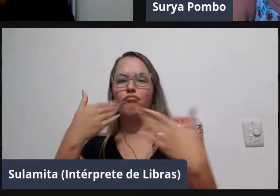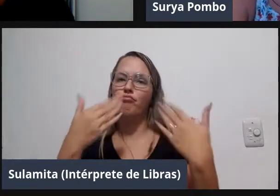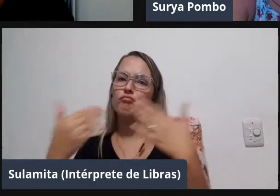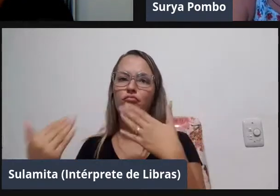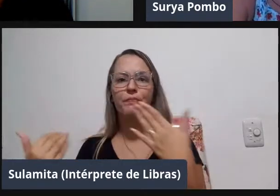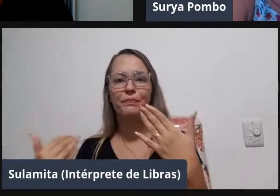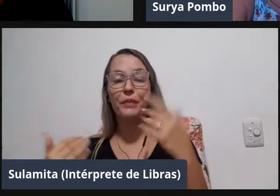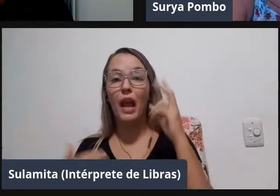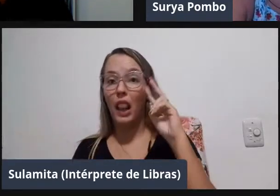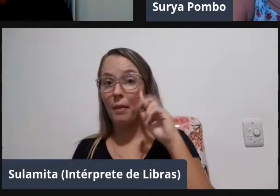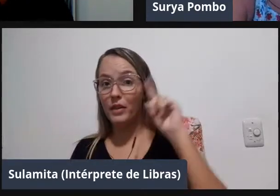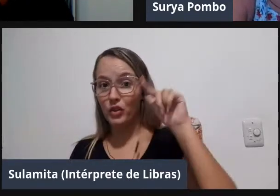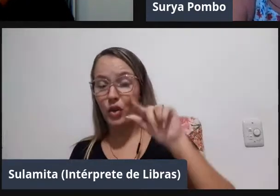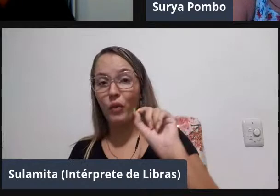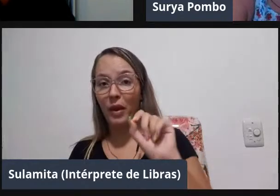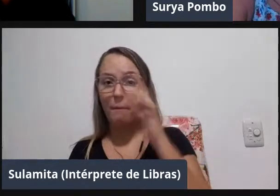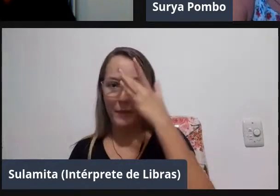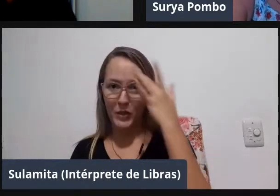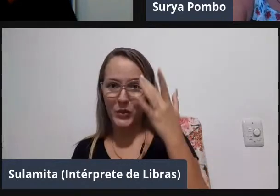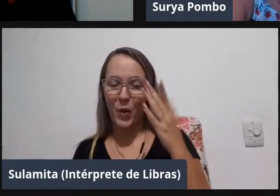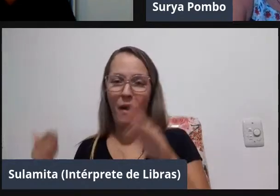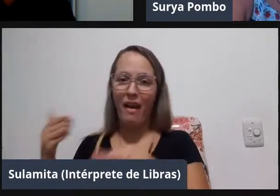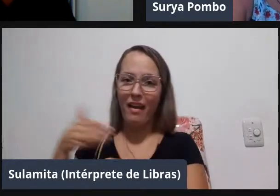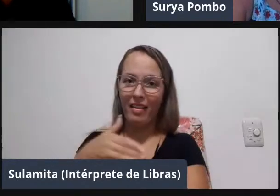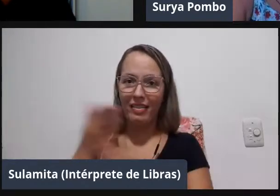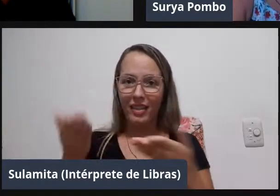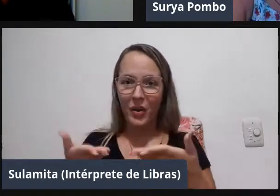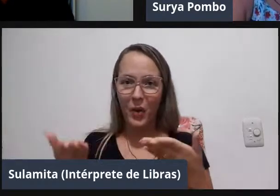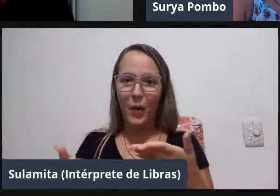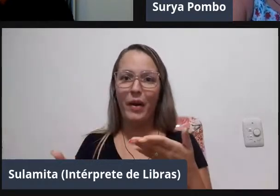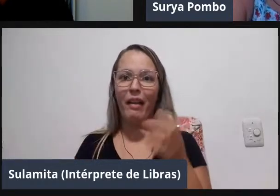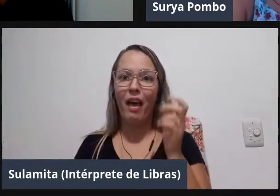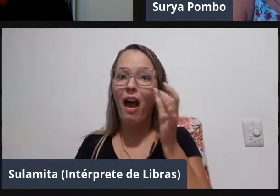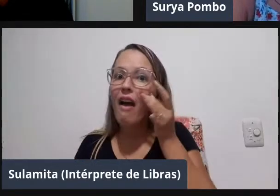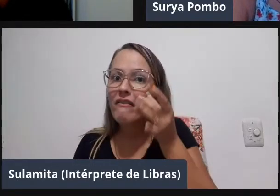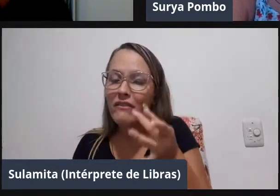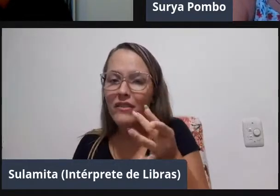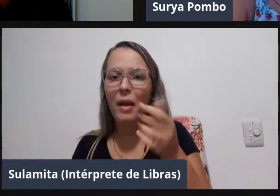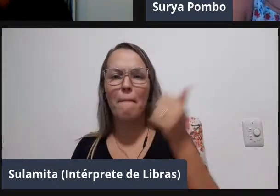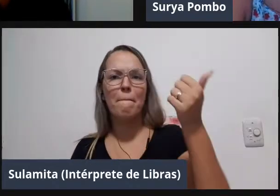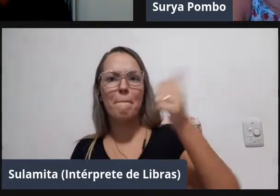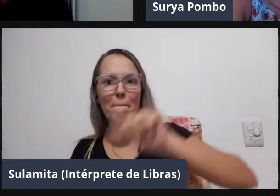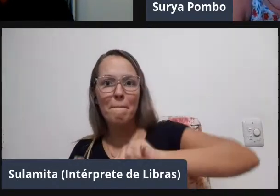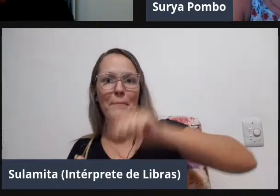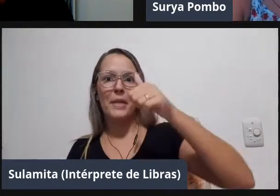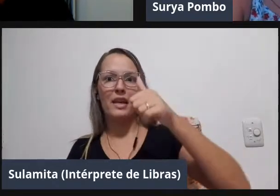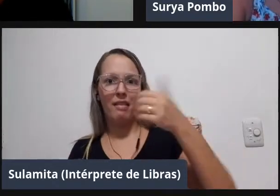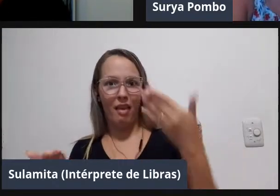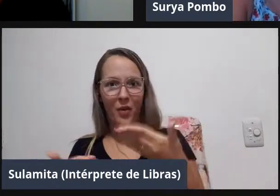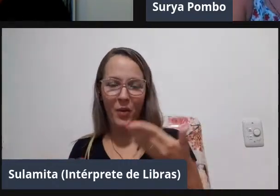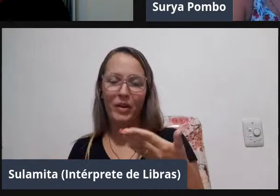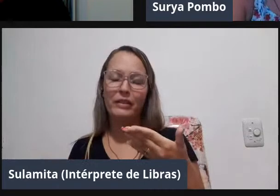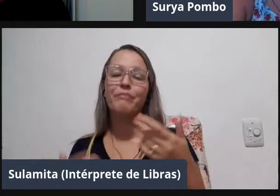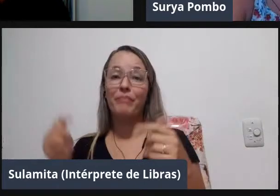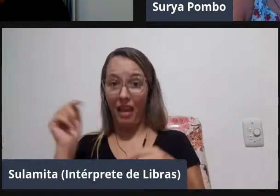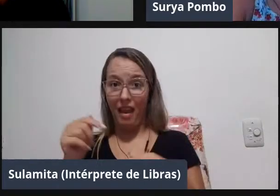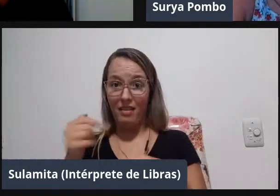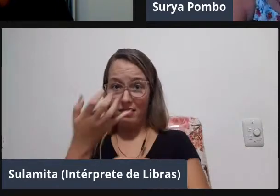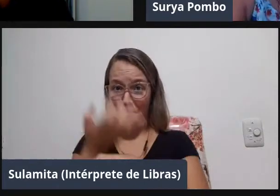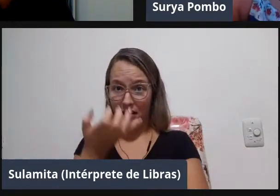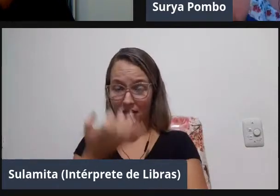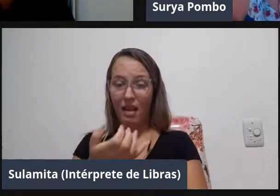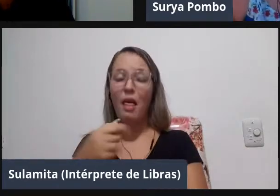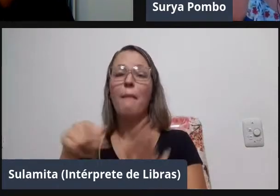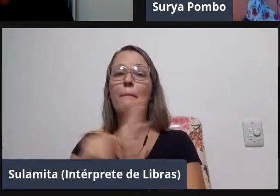para quem está chegando agora, tem muita gente que às vezes assiste pela primeira vez, essa é uma disciplina eletiva do Programa de Pós-Graduação em Educação